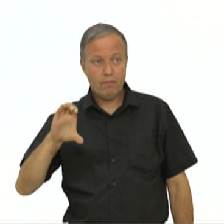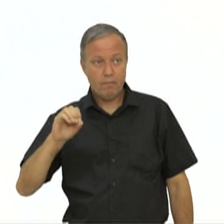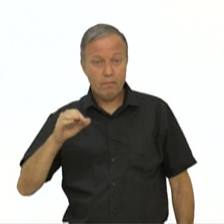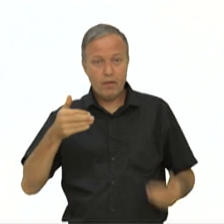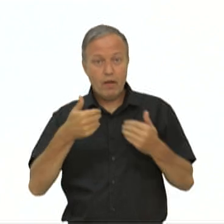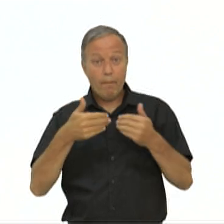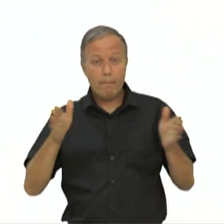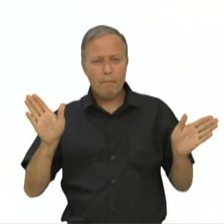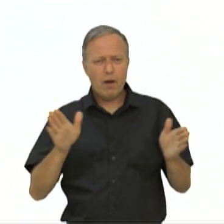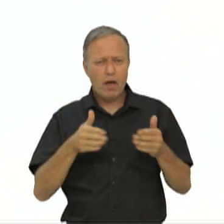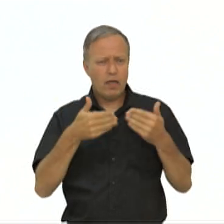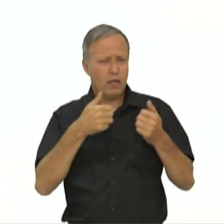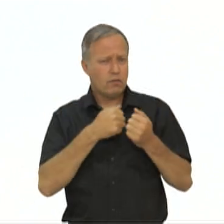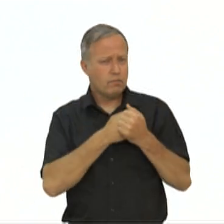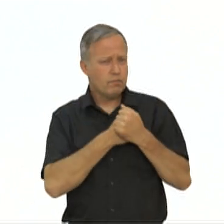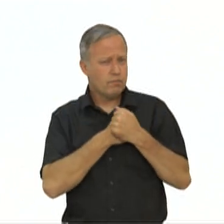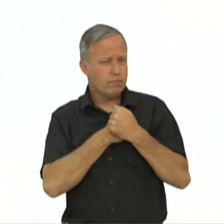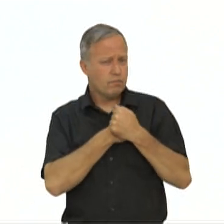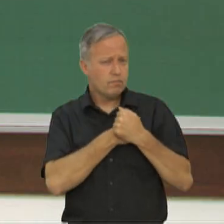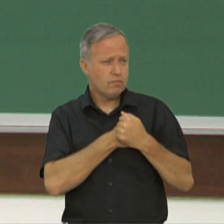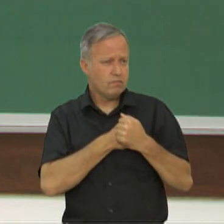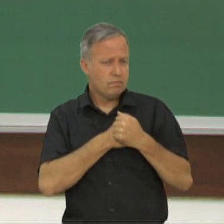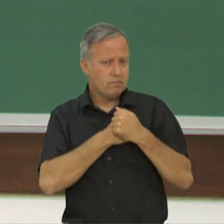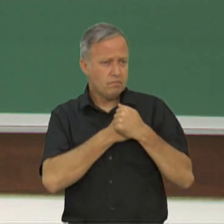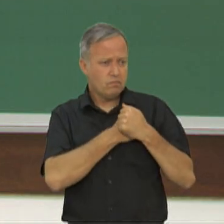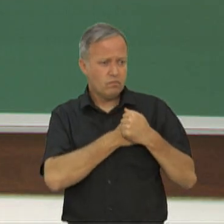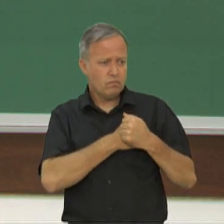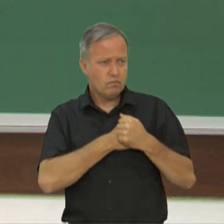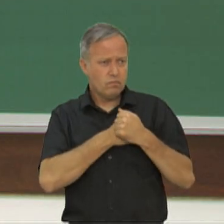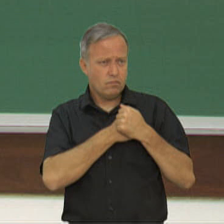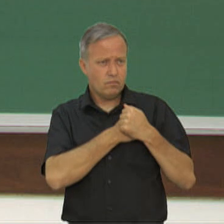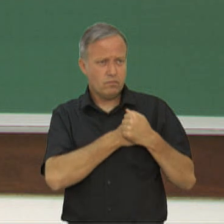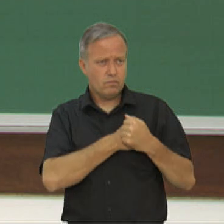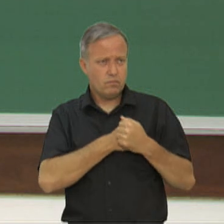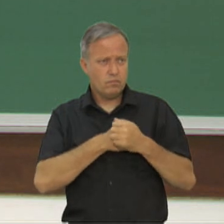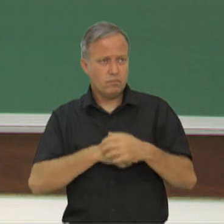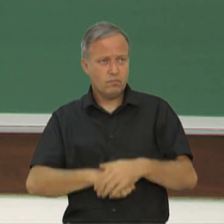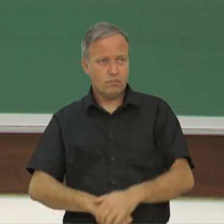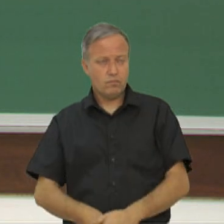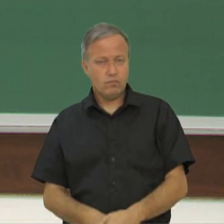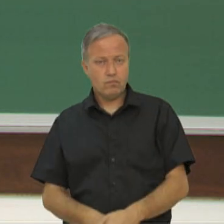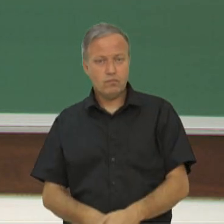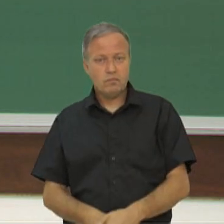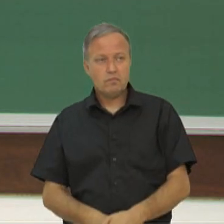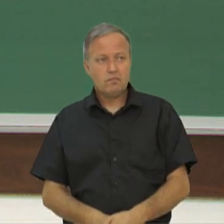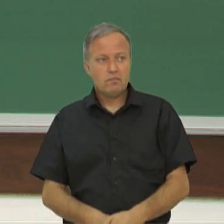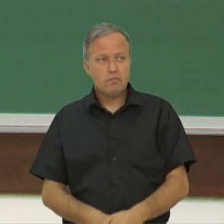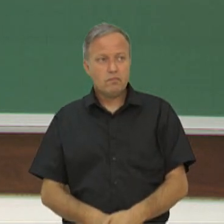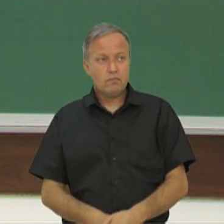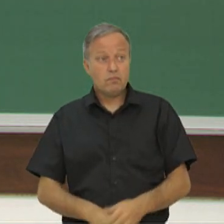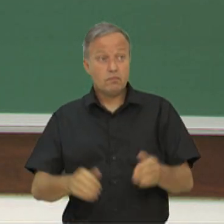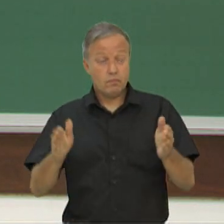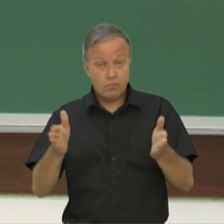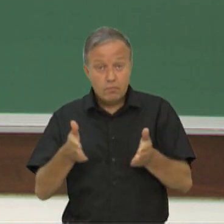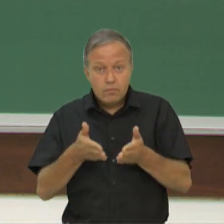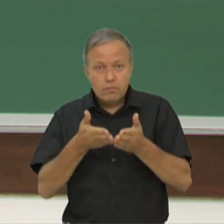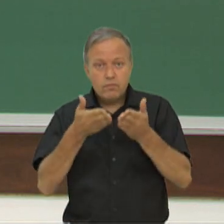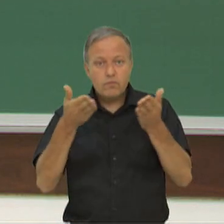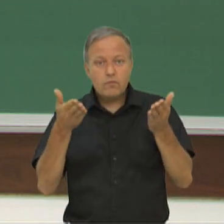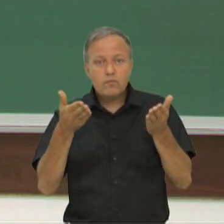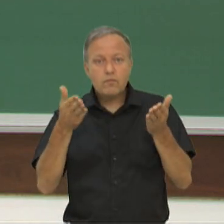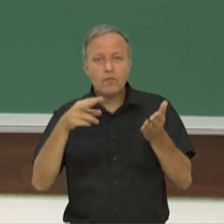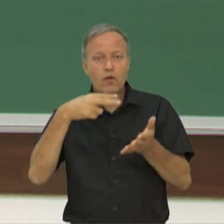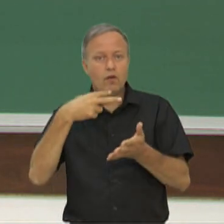Vamos lá? Vamos em frente? Então, olha só. Quando eu falo aqui em dança como